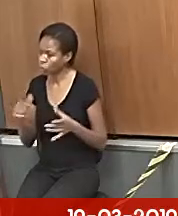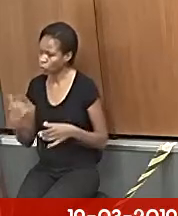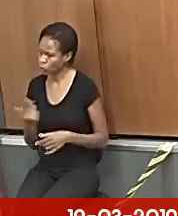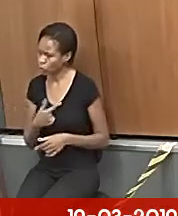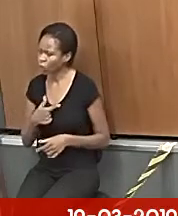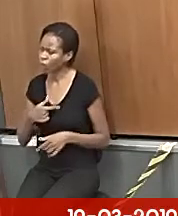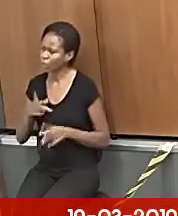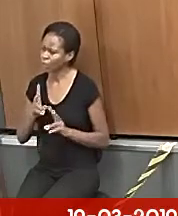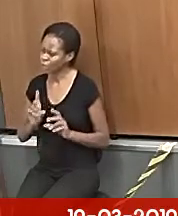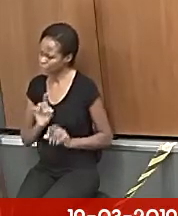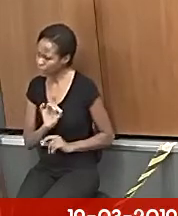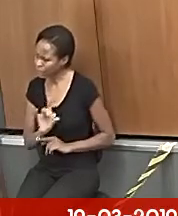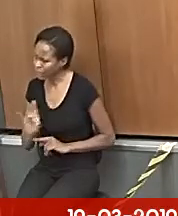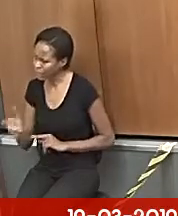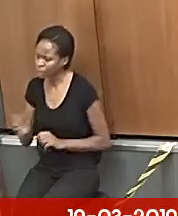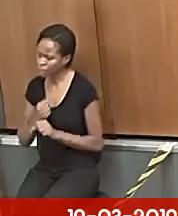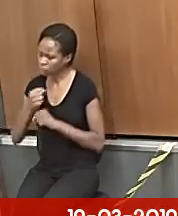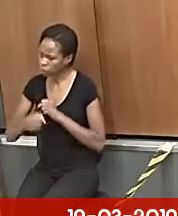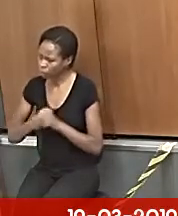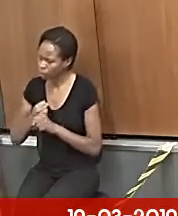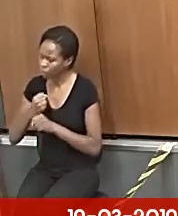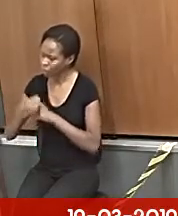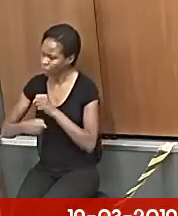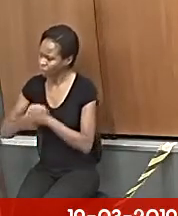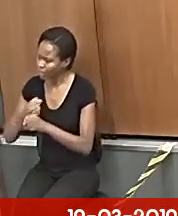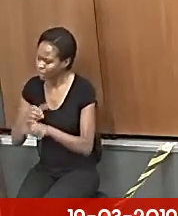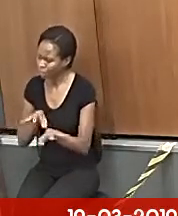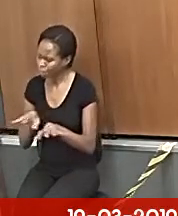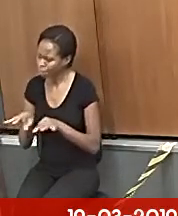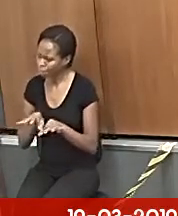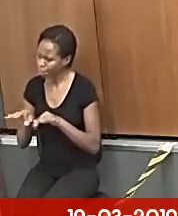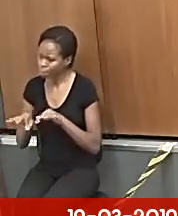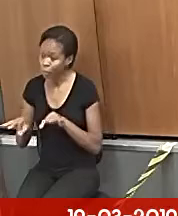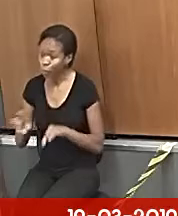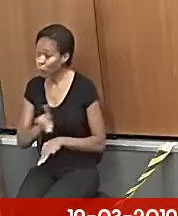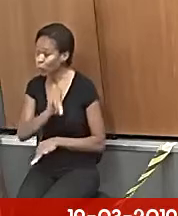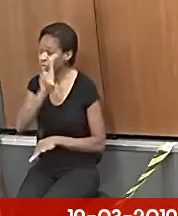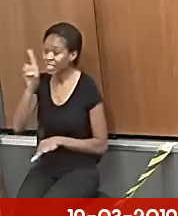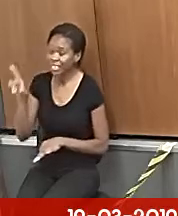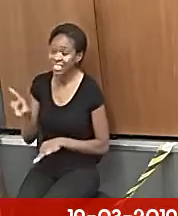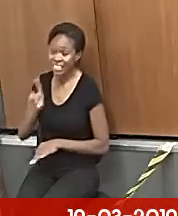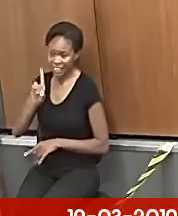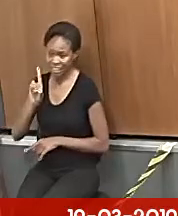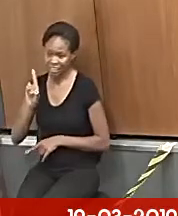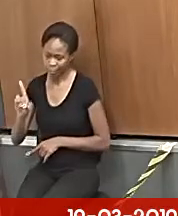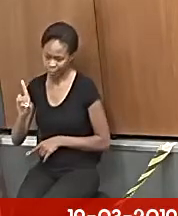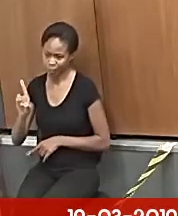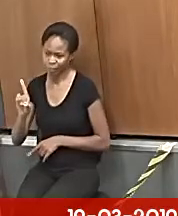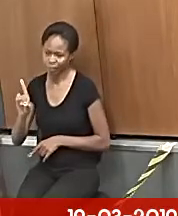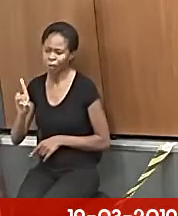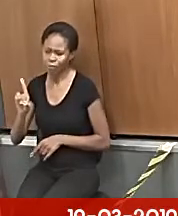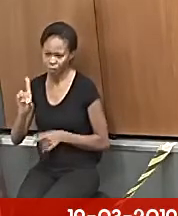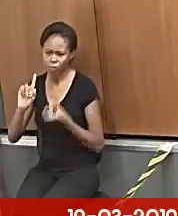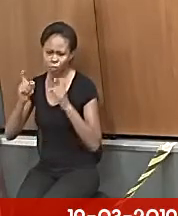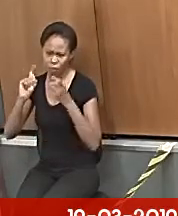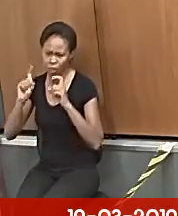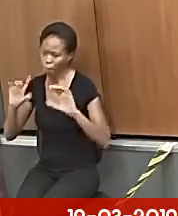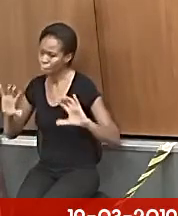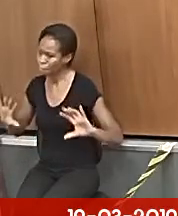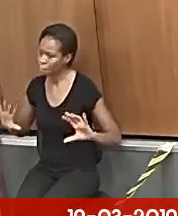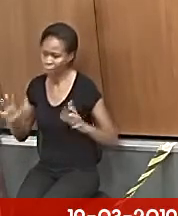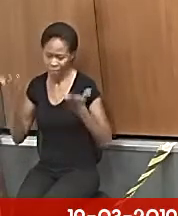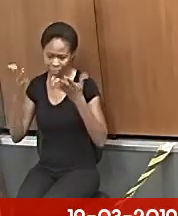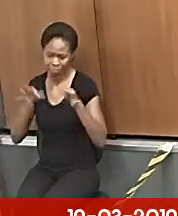cada ano o dia d é então nós vamos fazer uma reunião preparativa podia de preparativo por